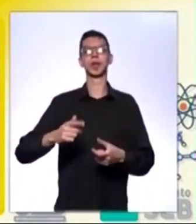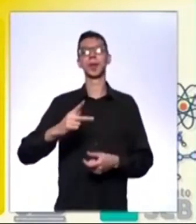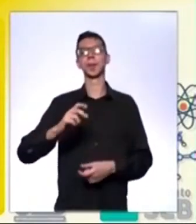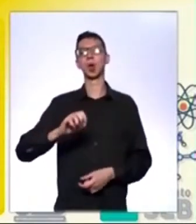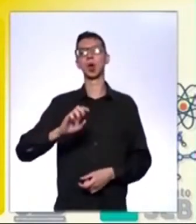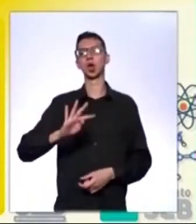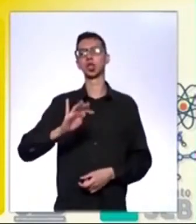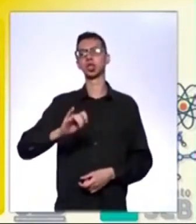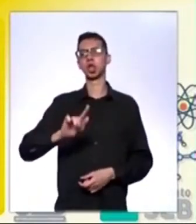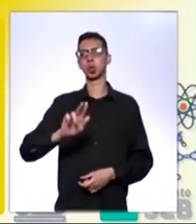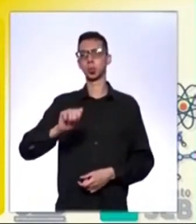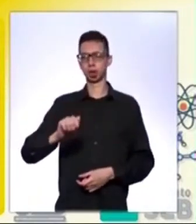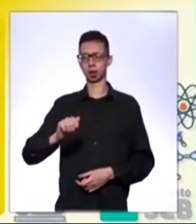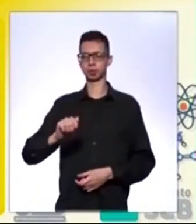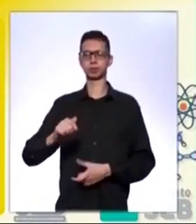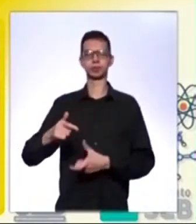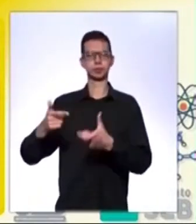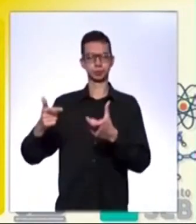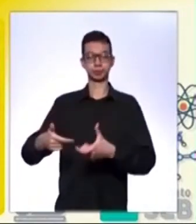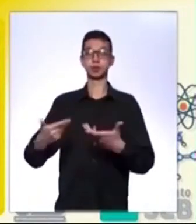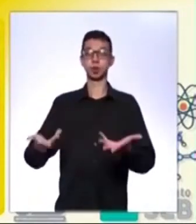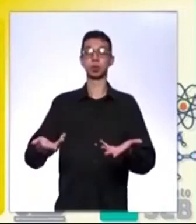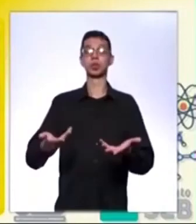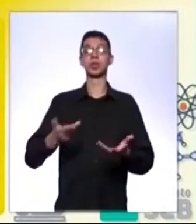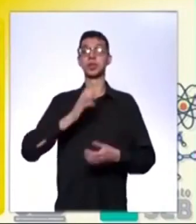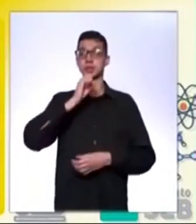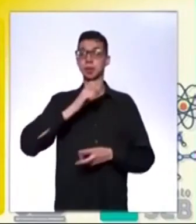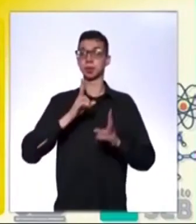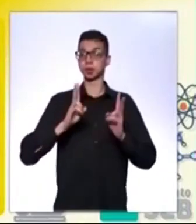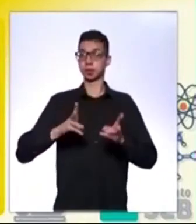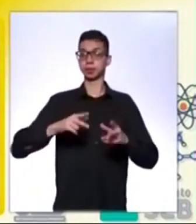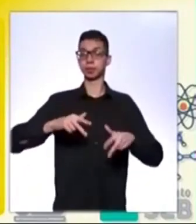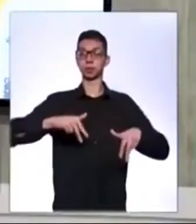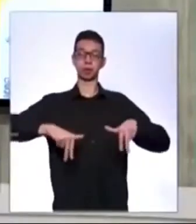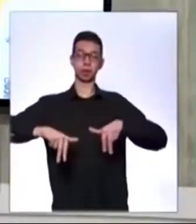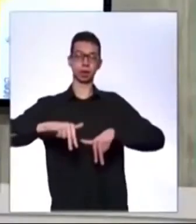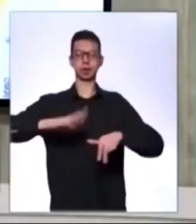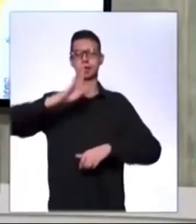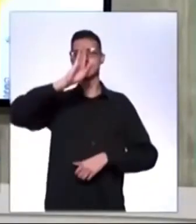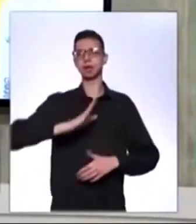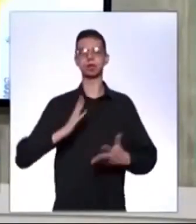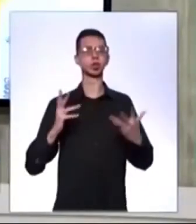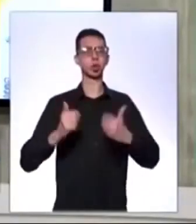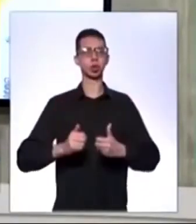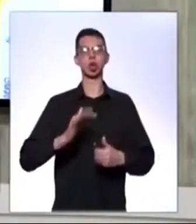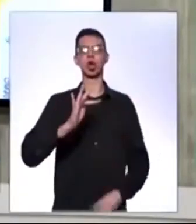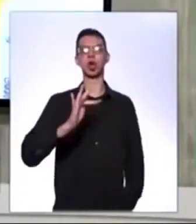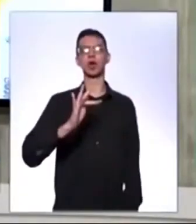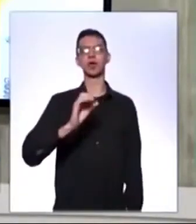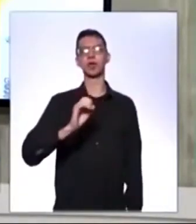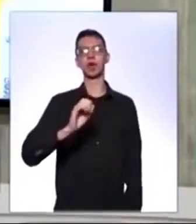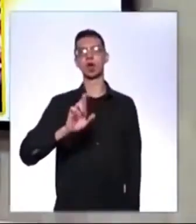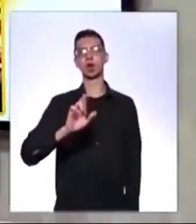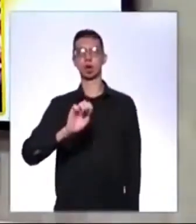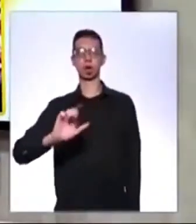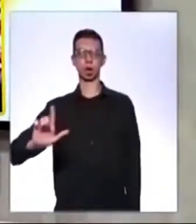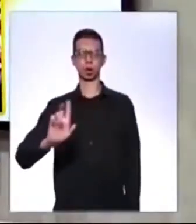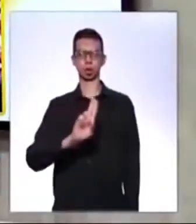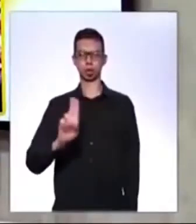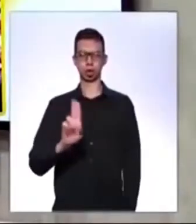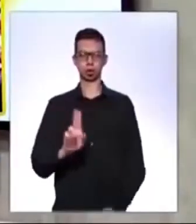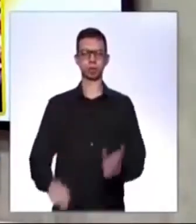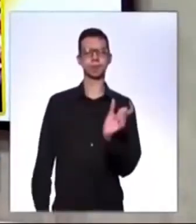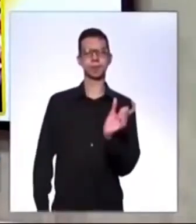um baile, que era de graça, para todo mundo. Em inglês, for all. For all, for all, for all, for all, for all,